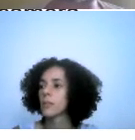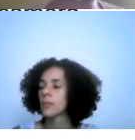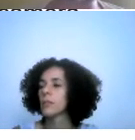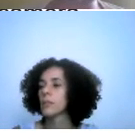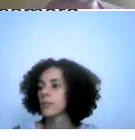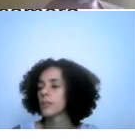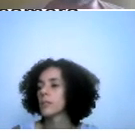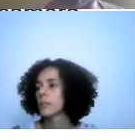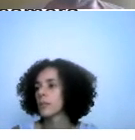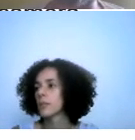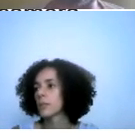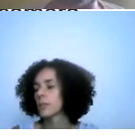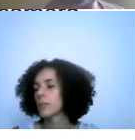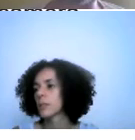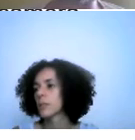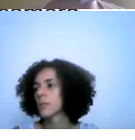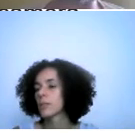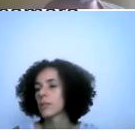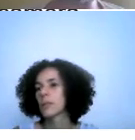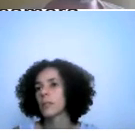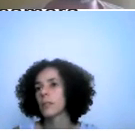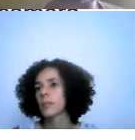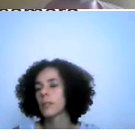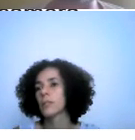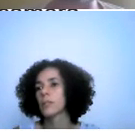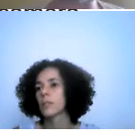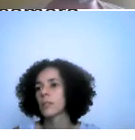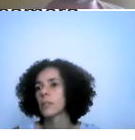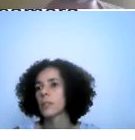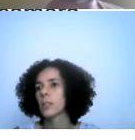da importância desse controle.